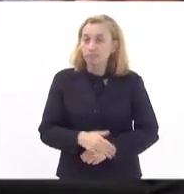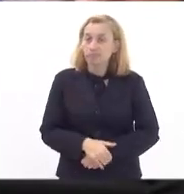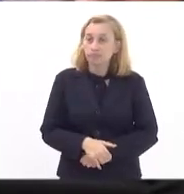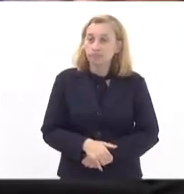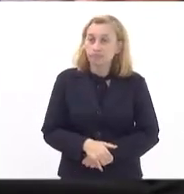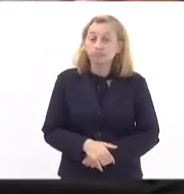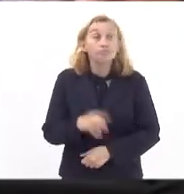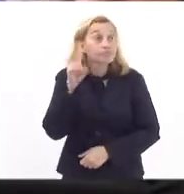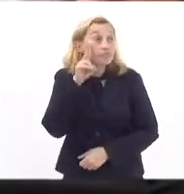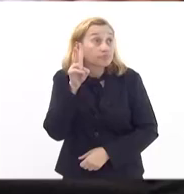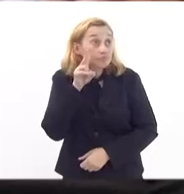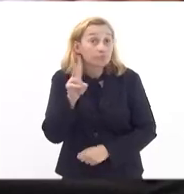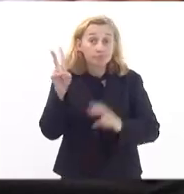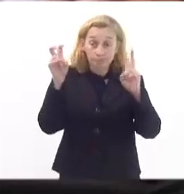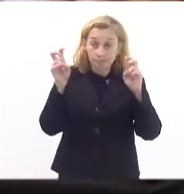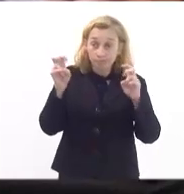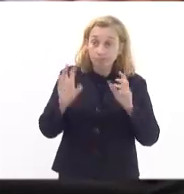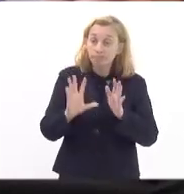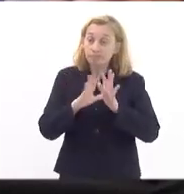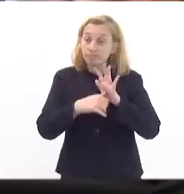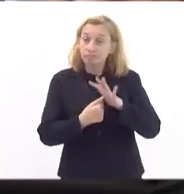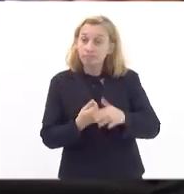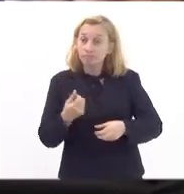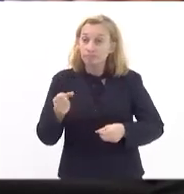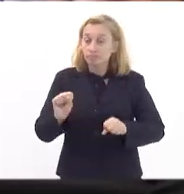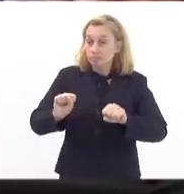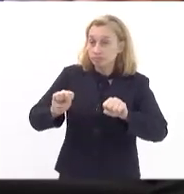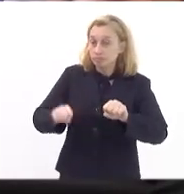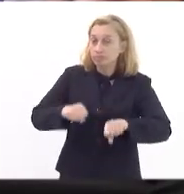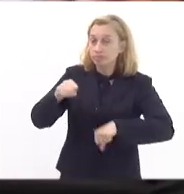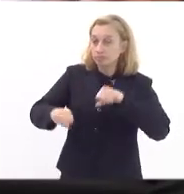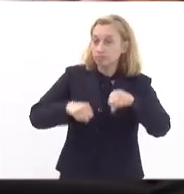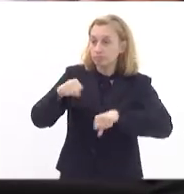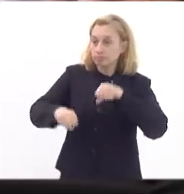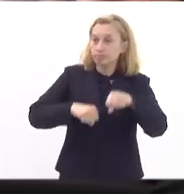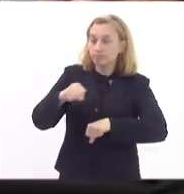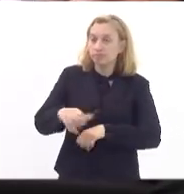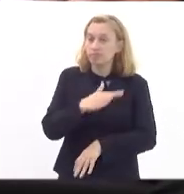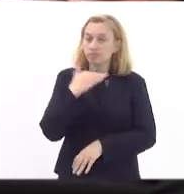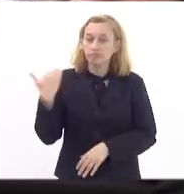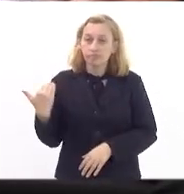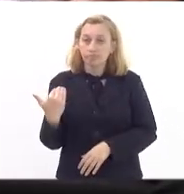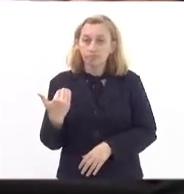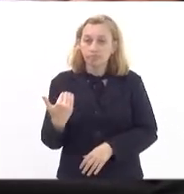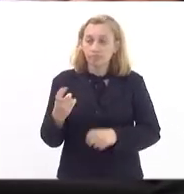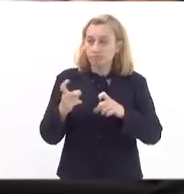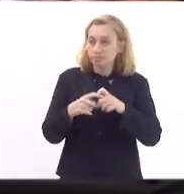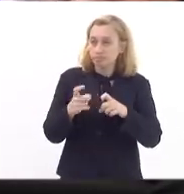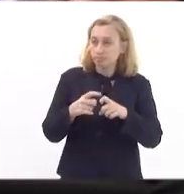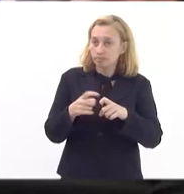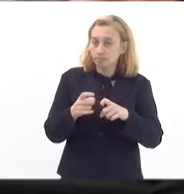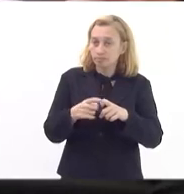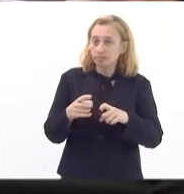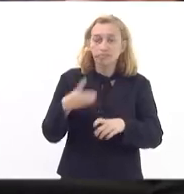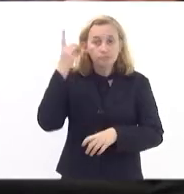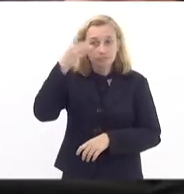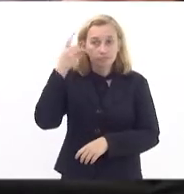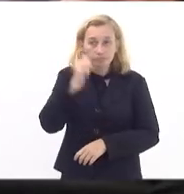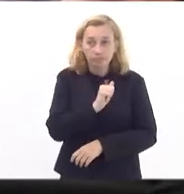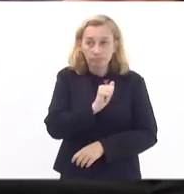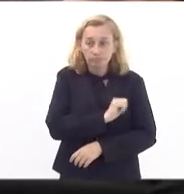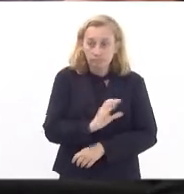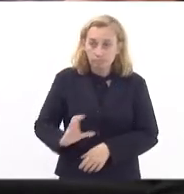vamos lembrar que a questão do furto de bicicleta na morte daquele médico que é uma legislação do deputado André Ceciliano